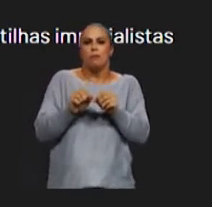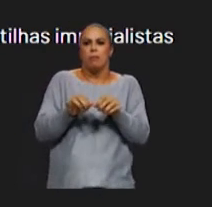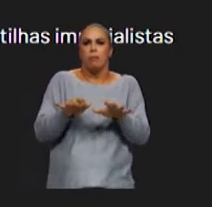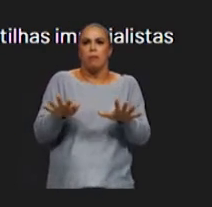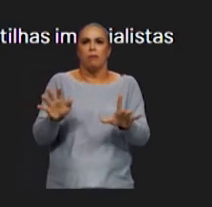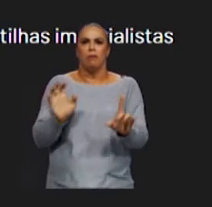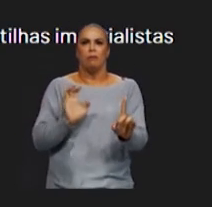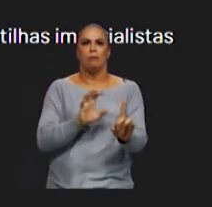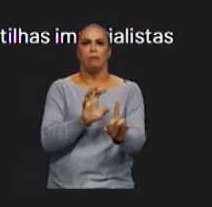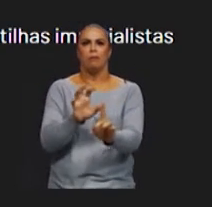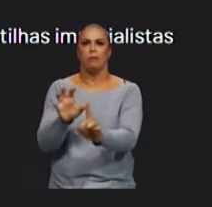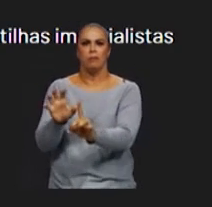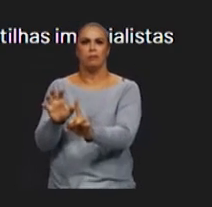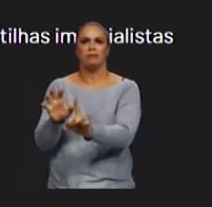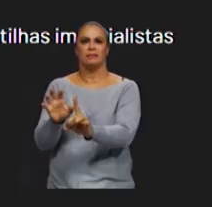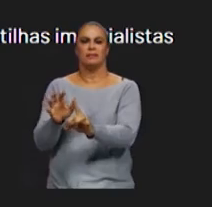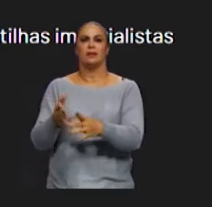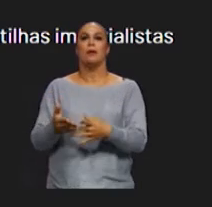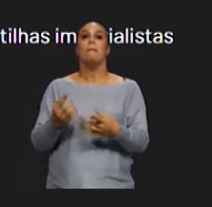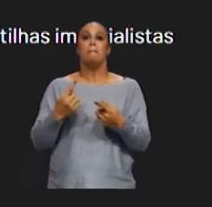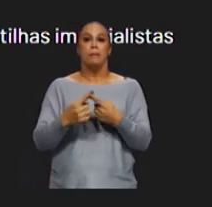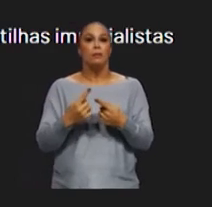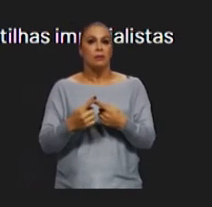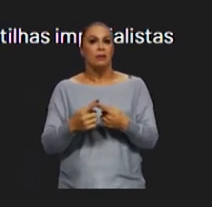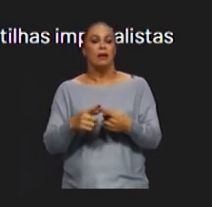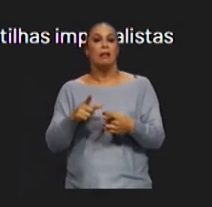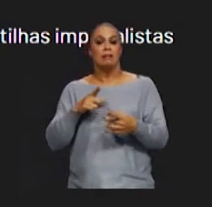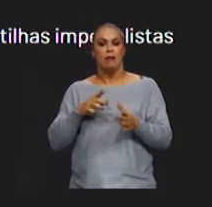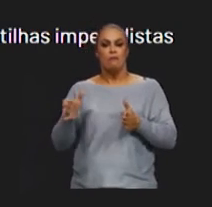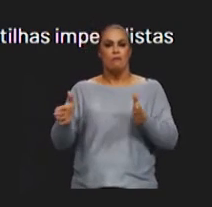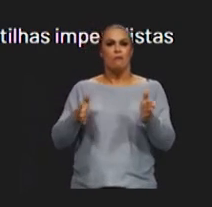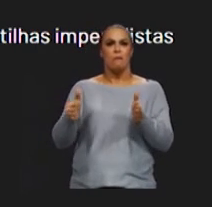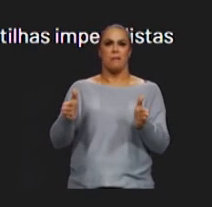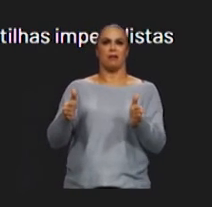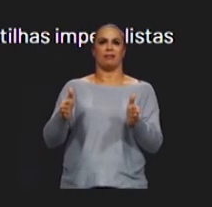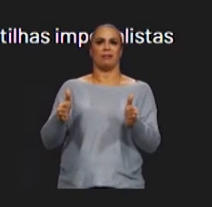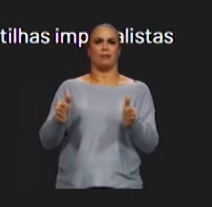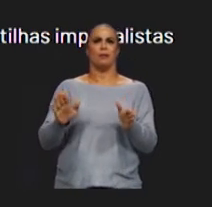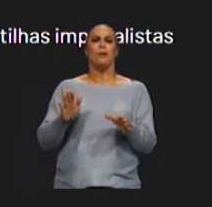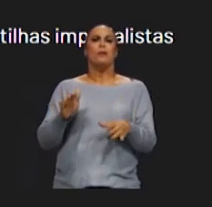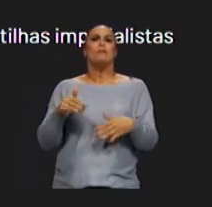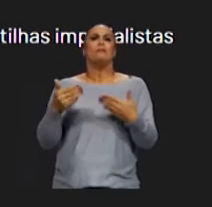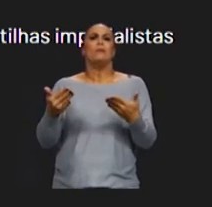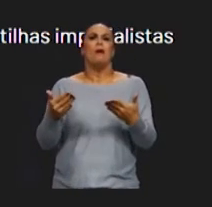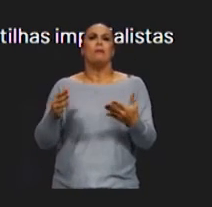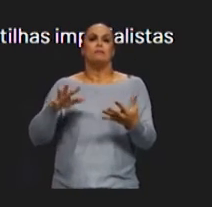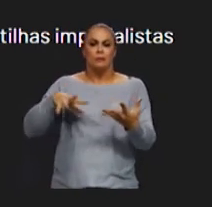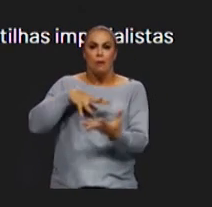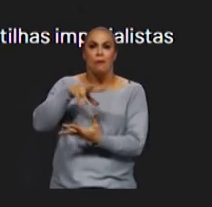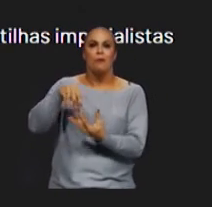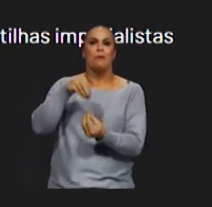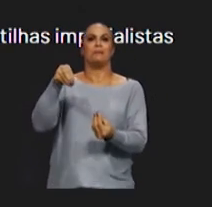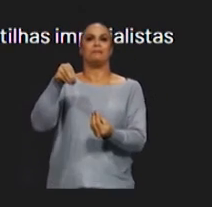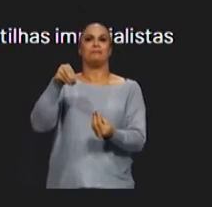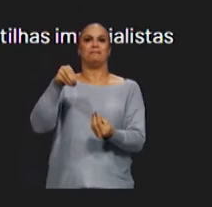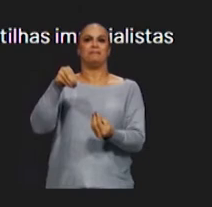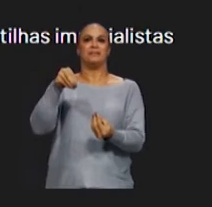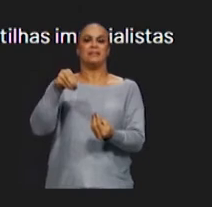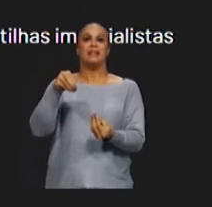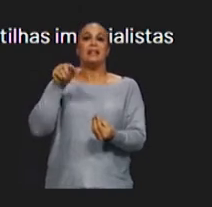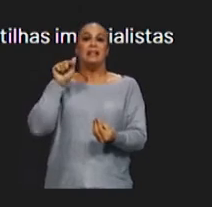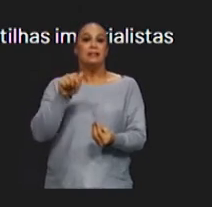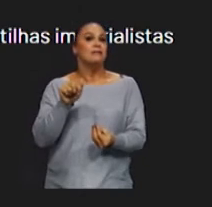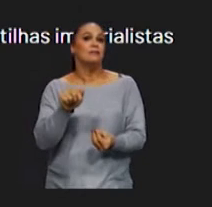ao momento do capitalismo, que é esse da globalização. E essa globalização, ela foi possível